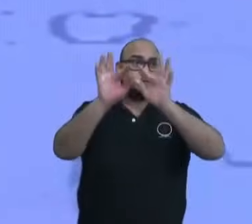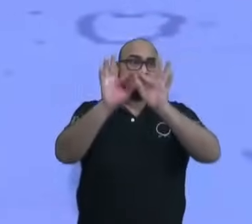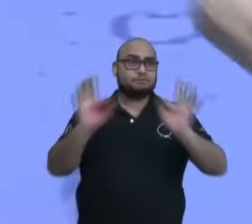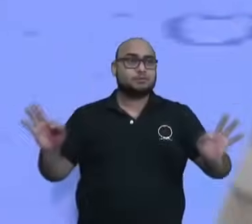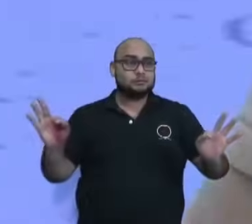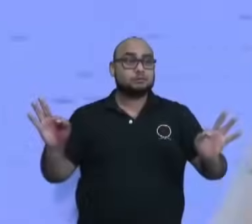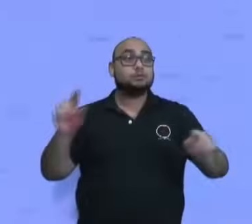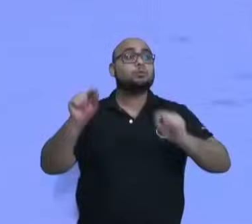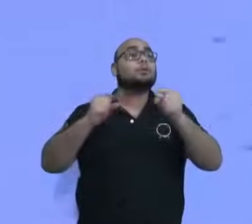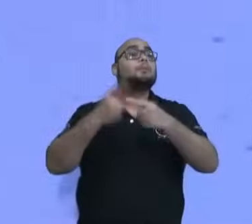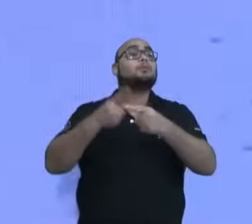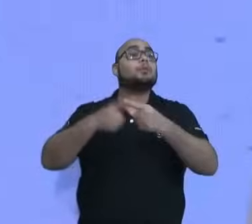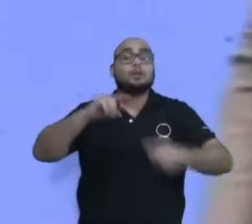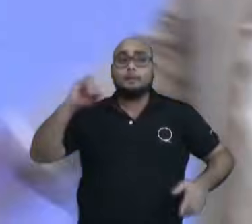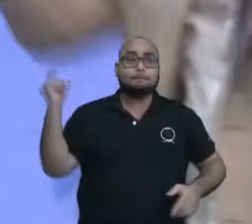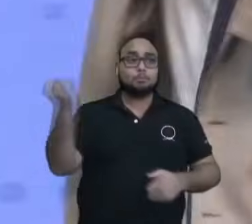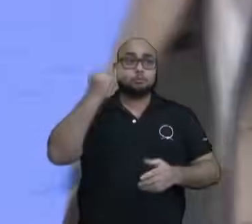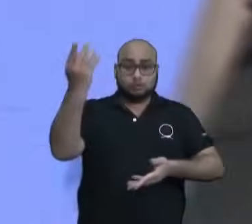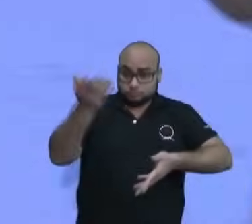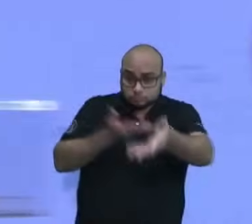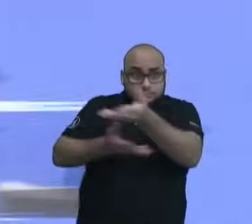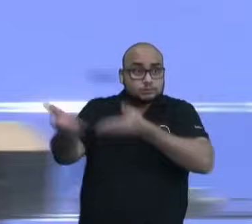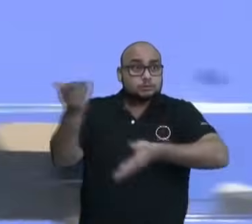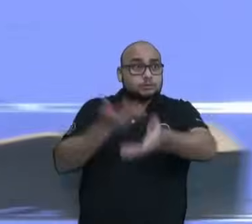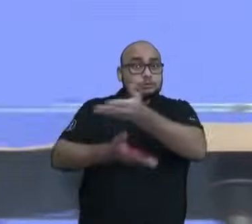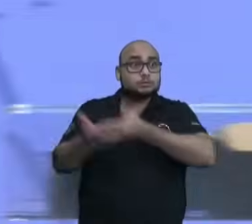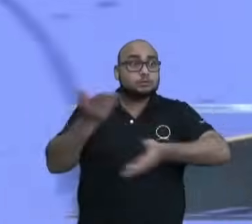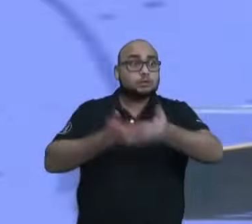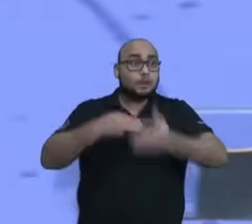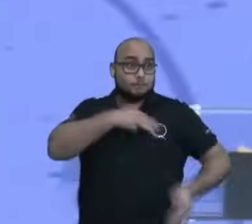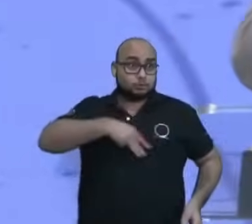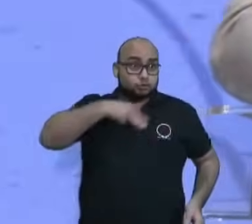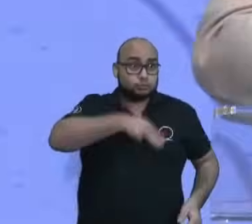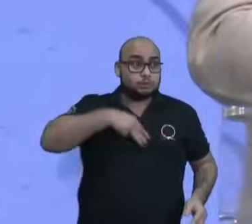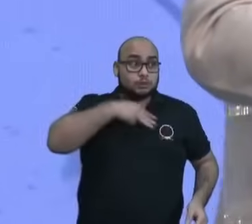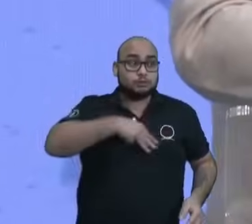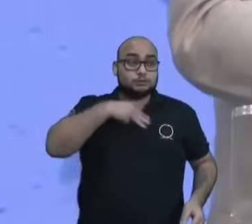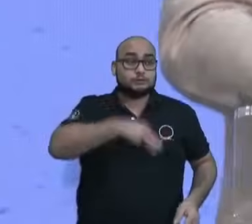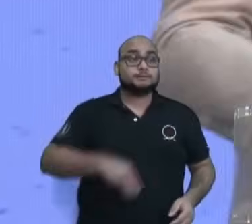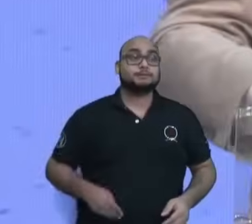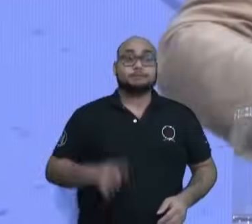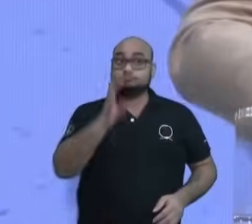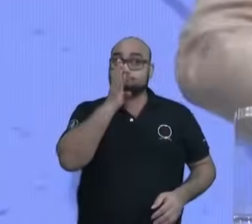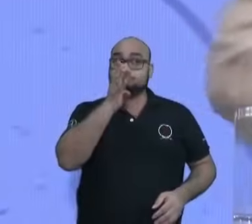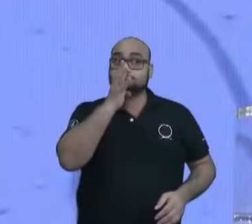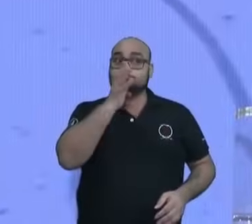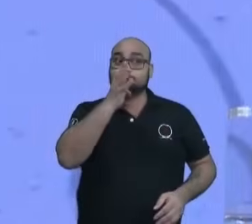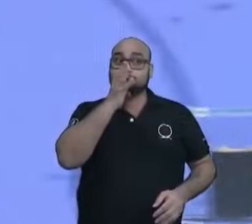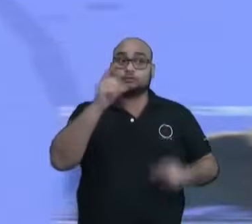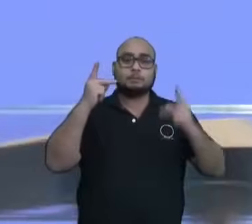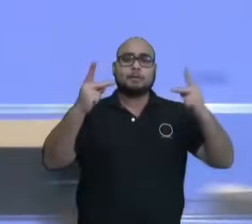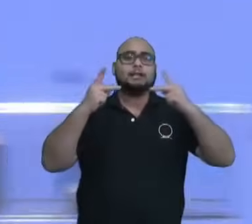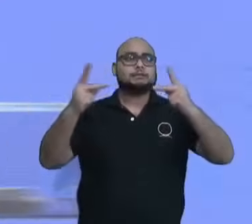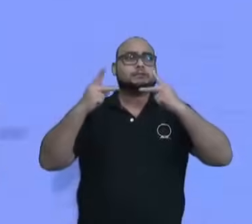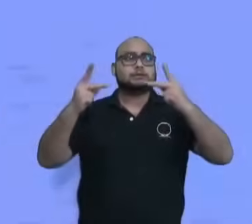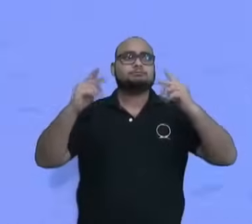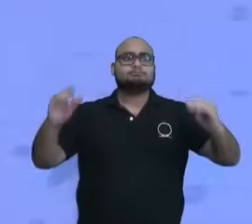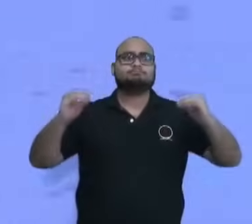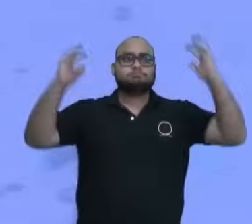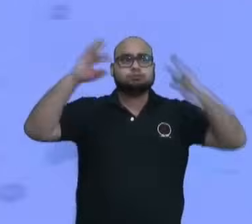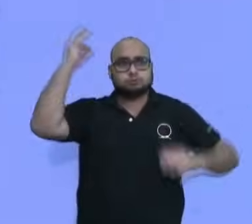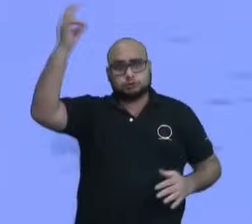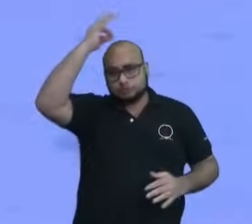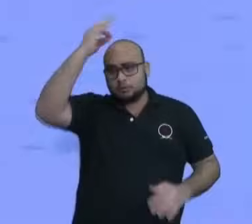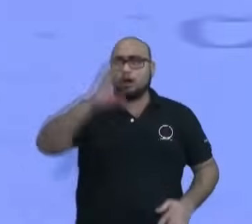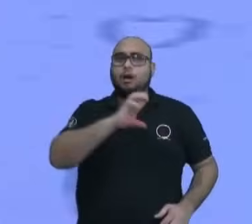interagir como membro do corpo de você receber uma palavra de autoridade espiritual que é o pastor Ame a casa de Deus Ei fazer uma